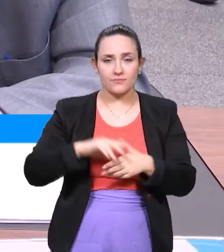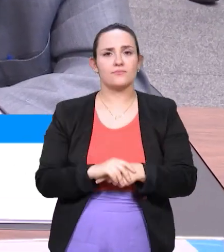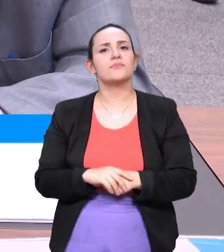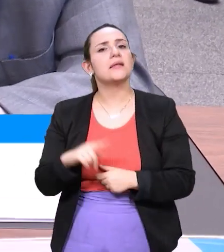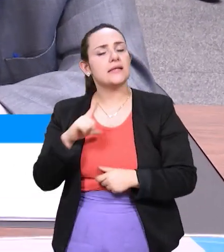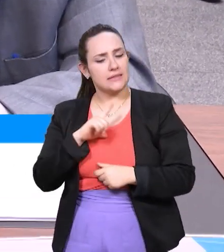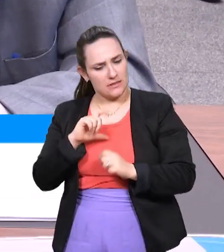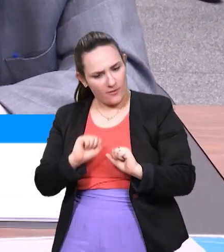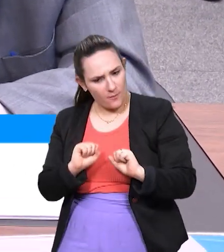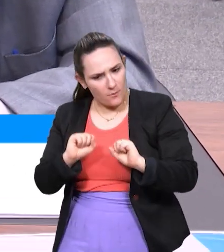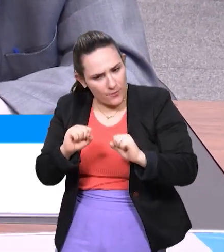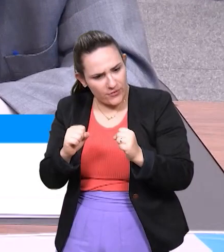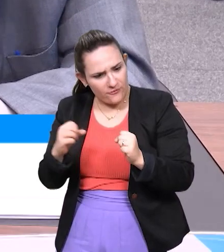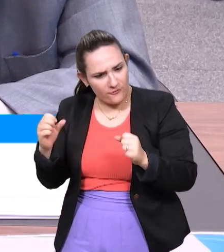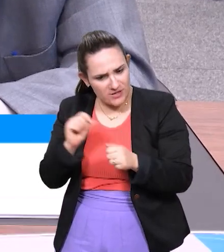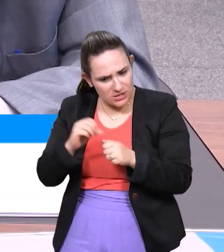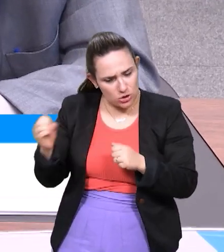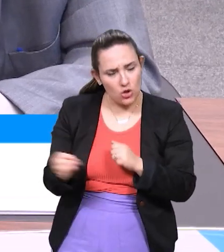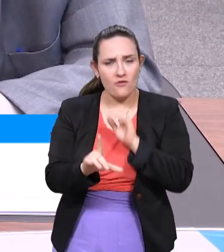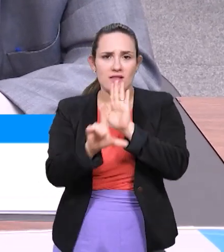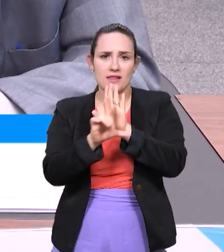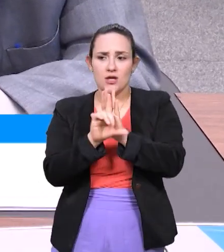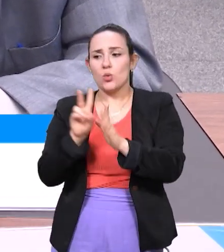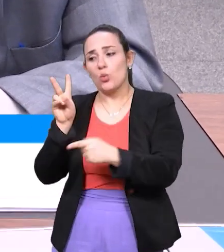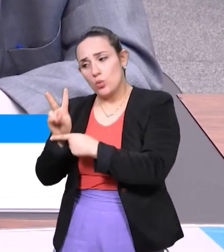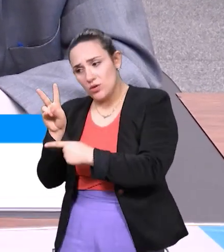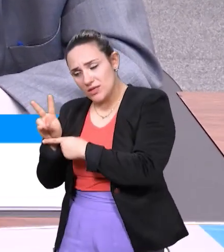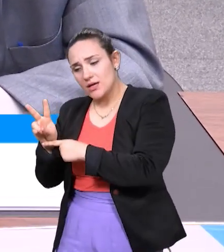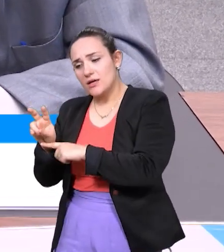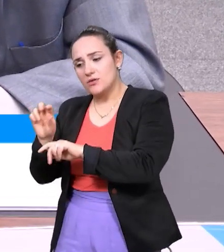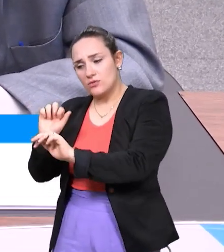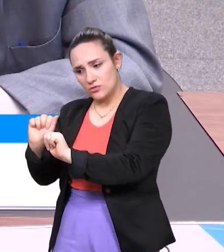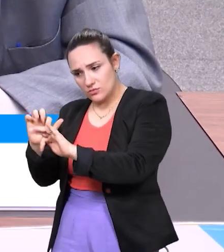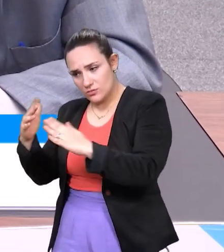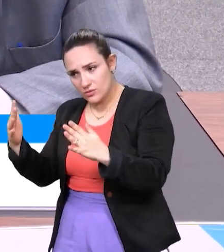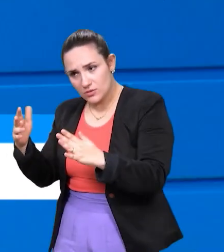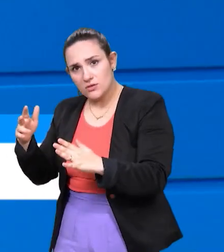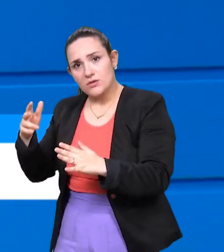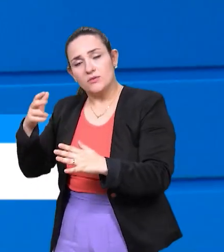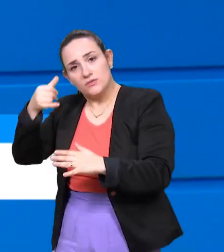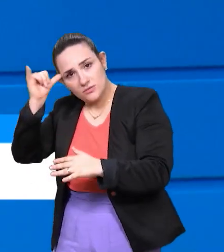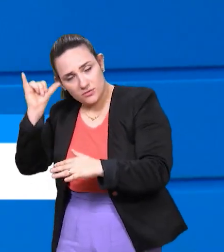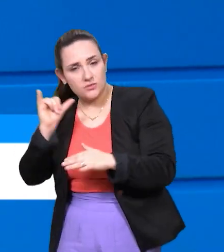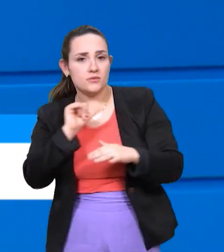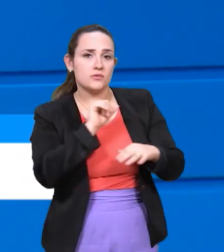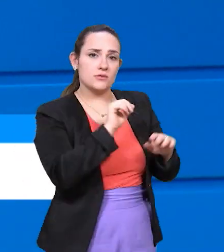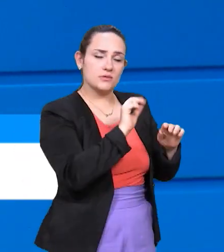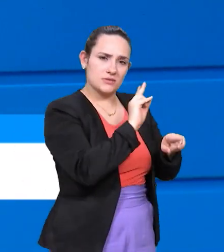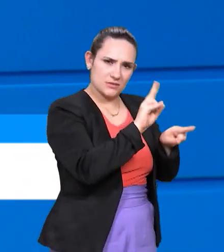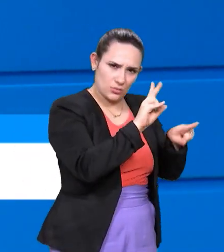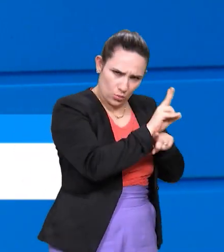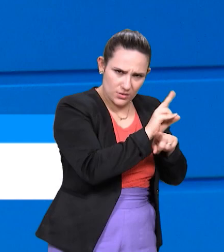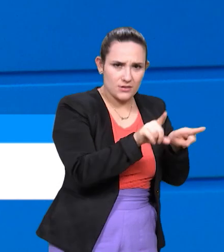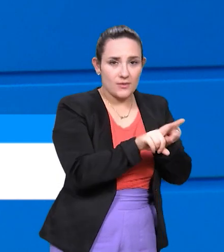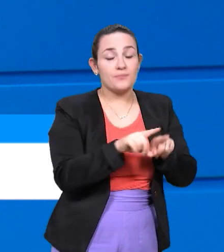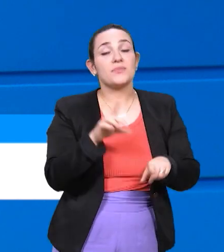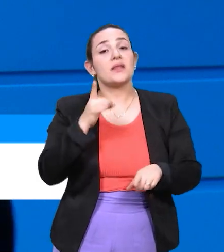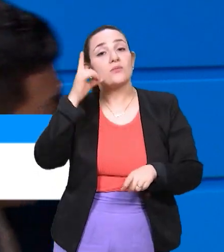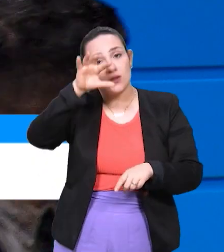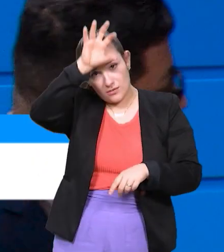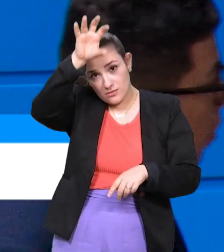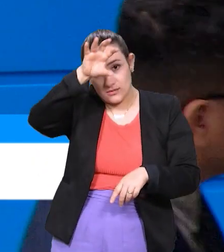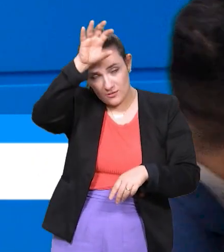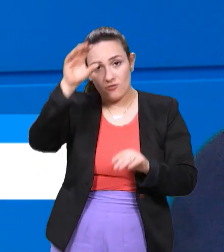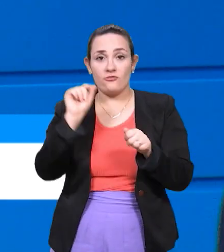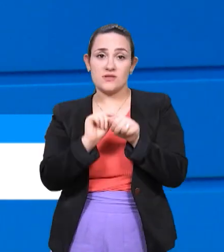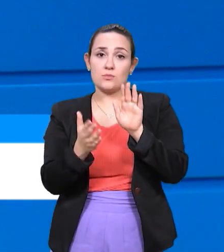formação da nova lei e buscando um alinhamento do setor produtivo e da conservação, O deputado Rafael Tavares, do PRTB,